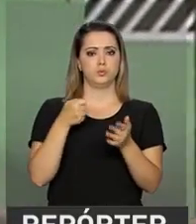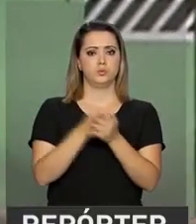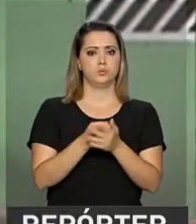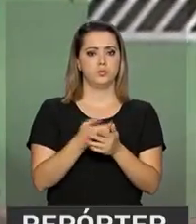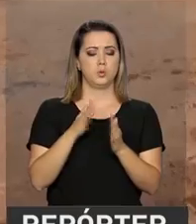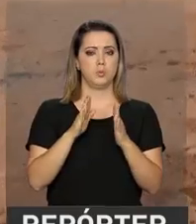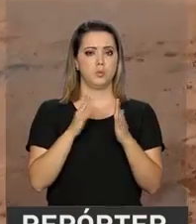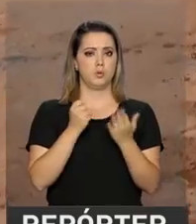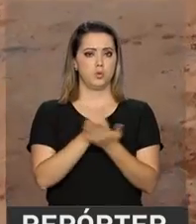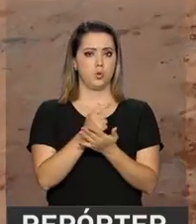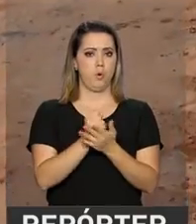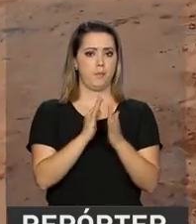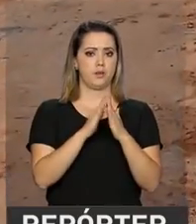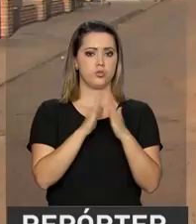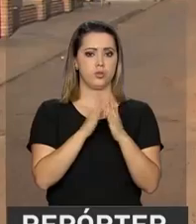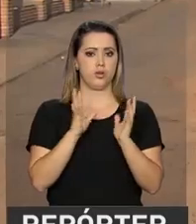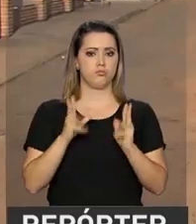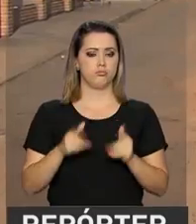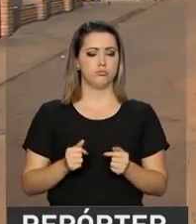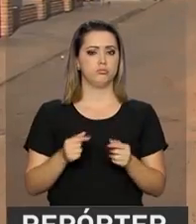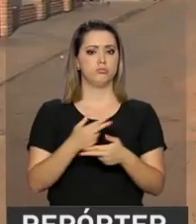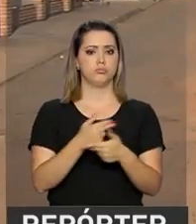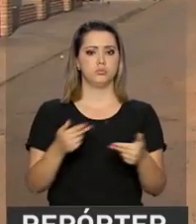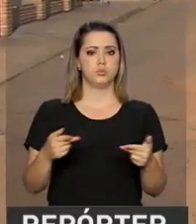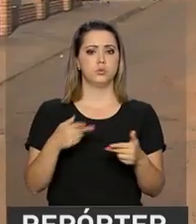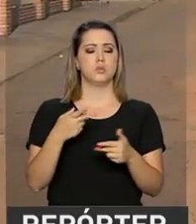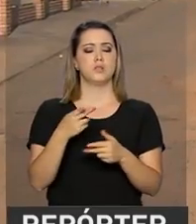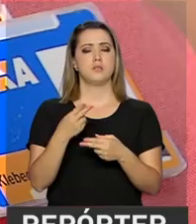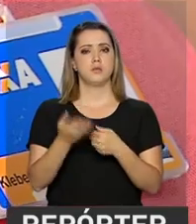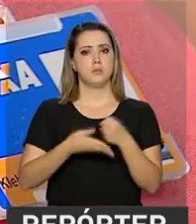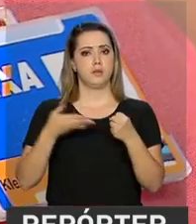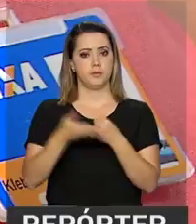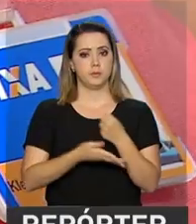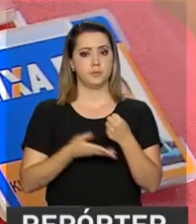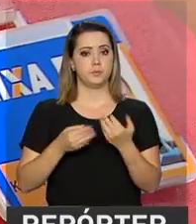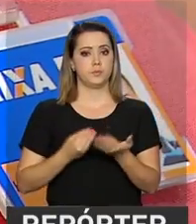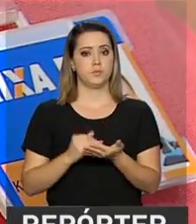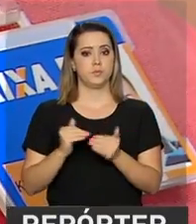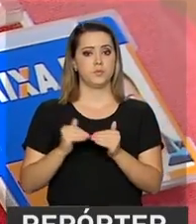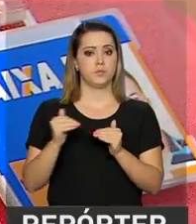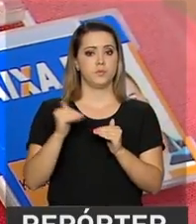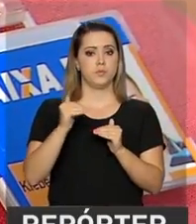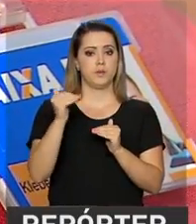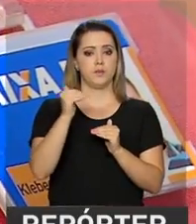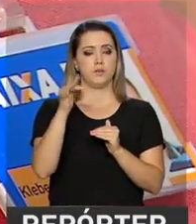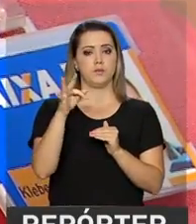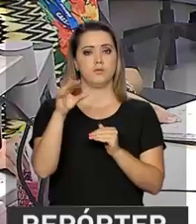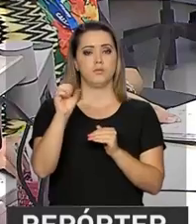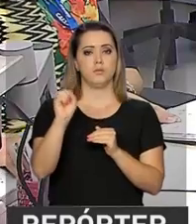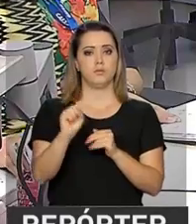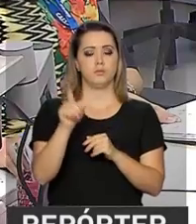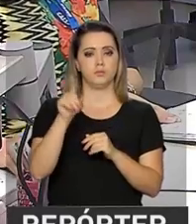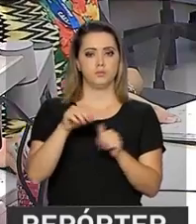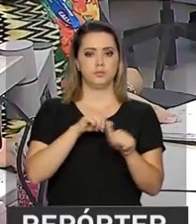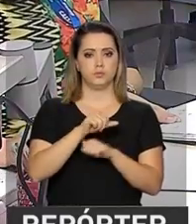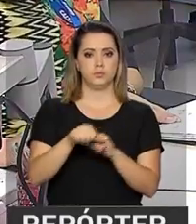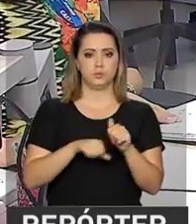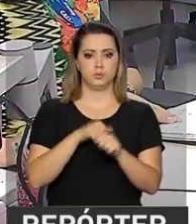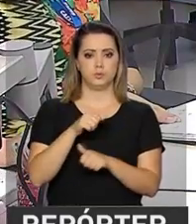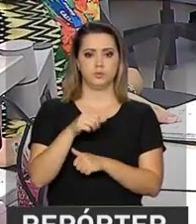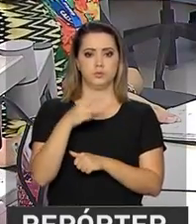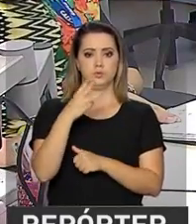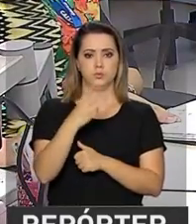de habitação, saneamento básico e infraestrutura urbana. O aumento da remuneração das contas do FGTS passou dos